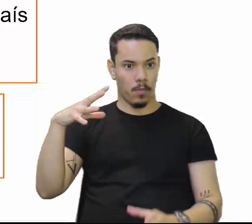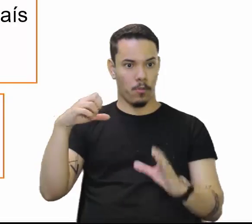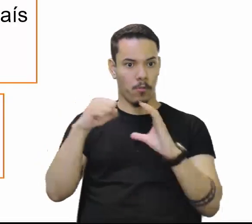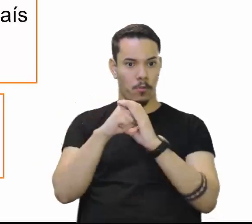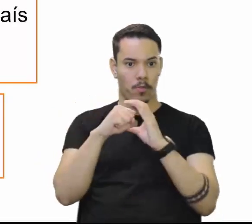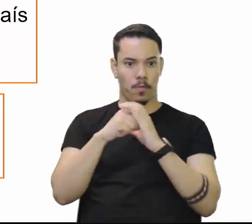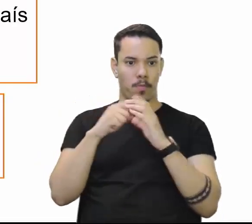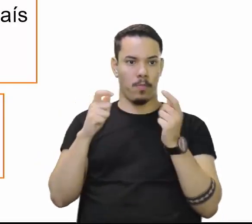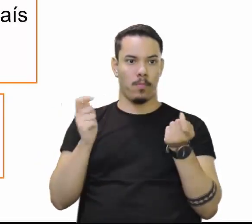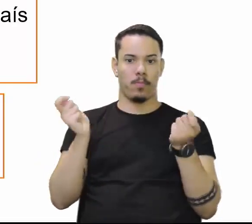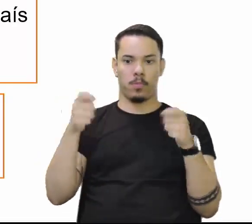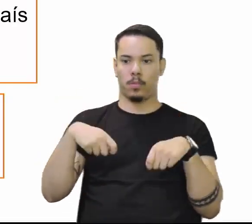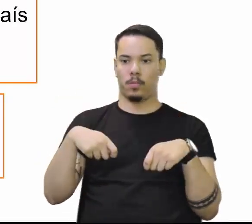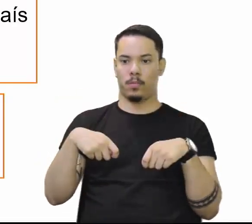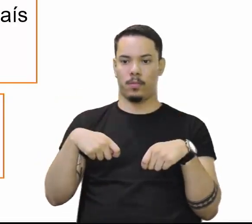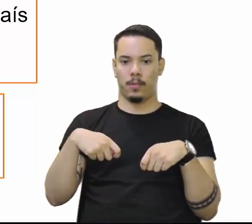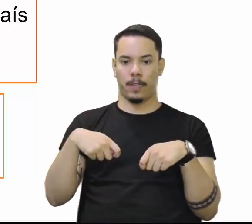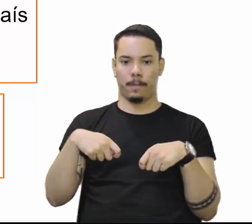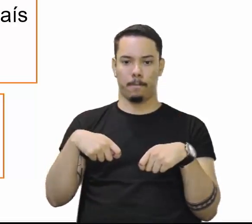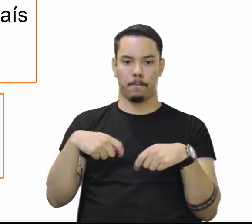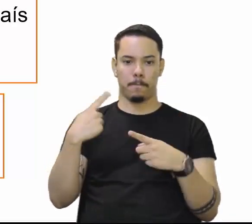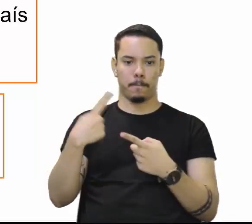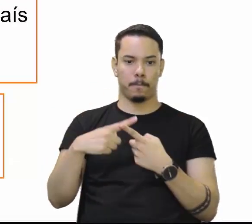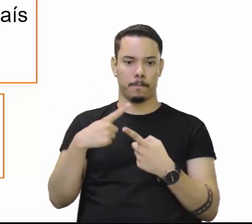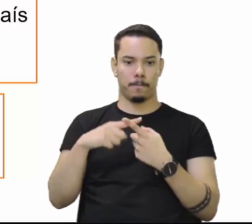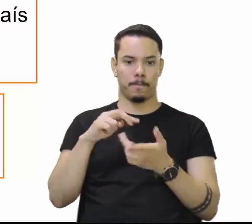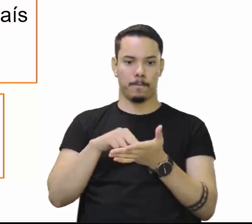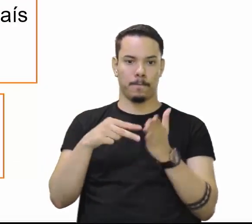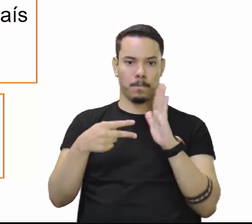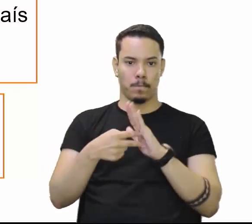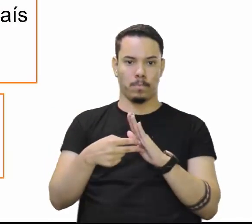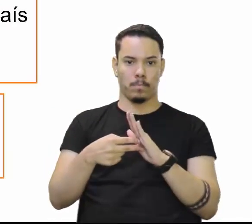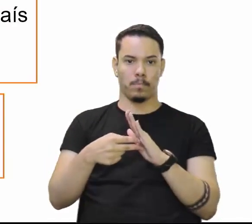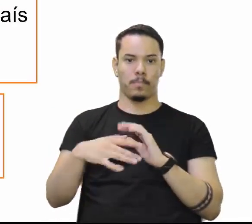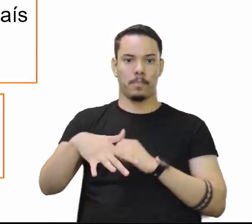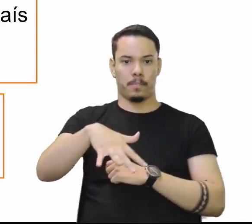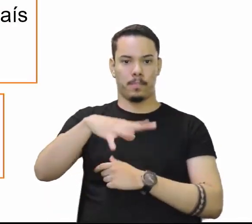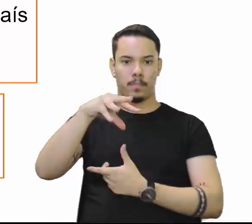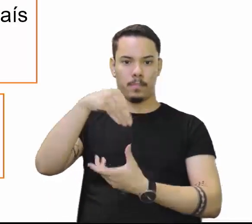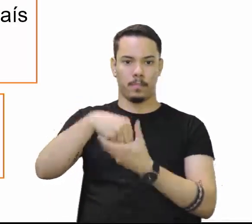país tornou-se possível. Seria a rodovia